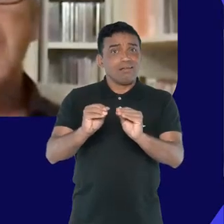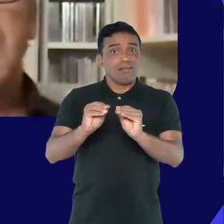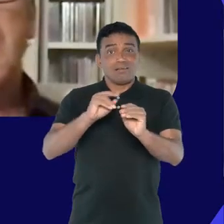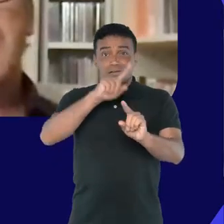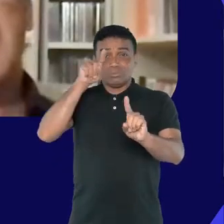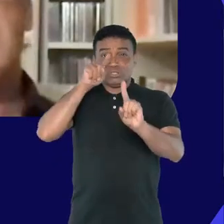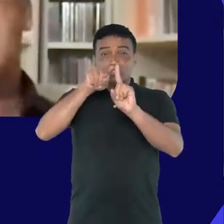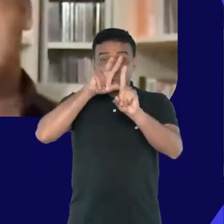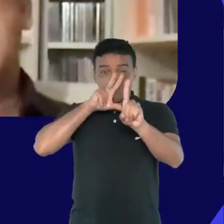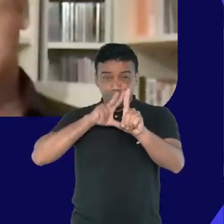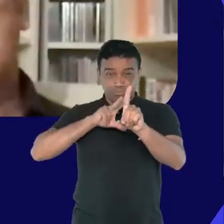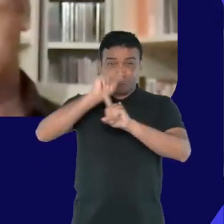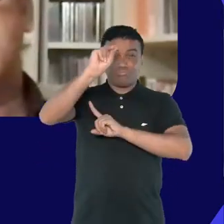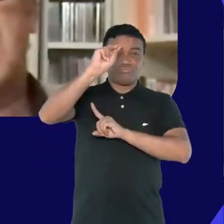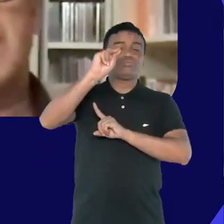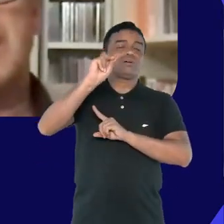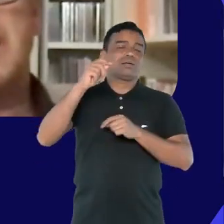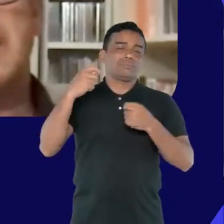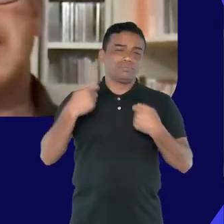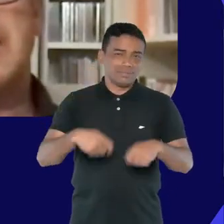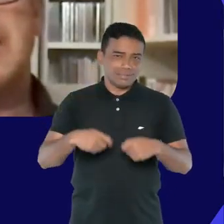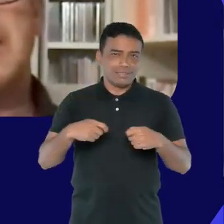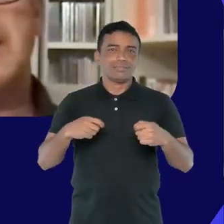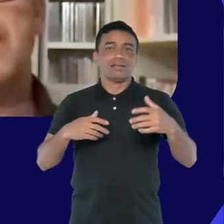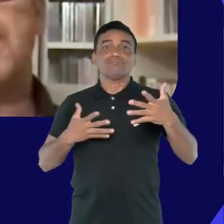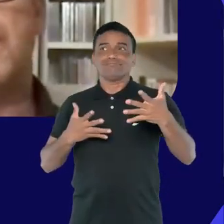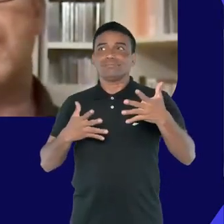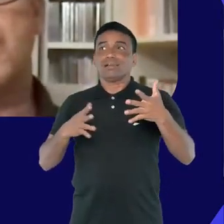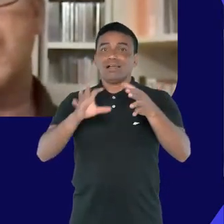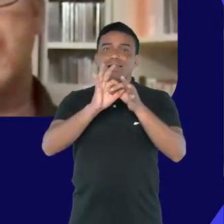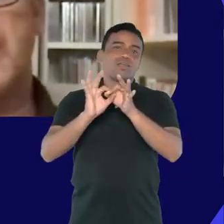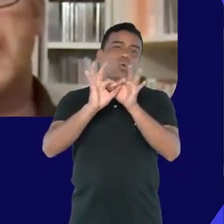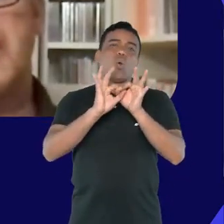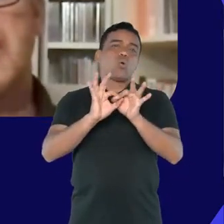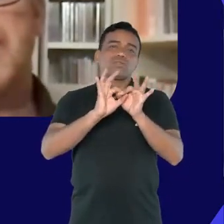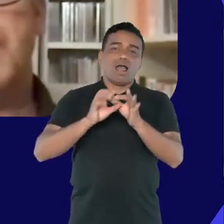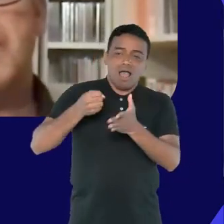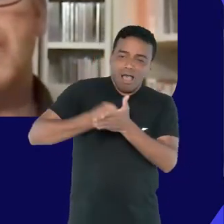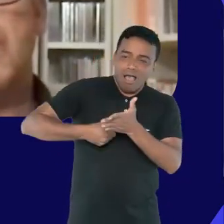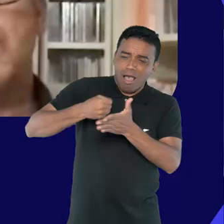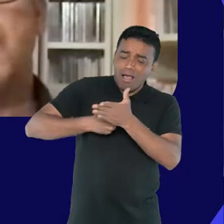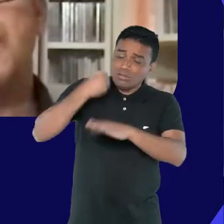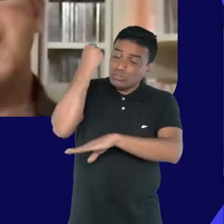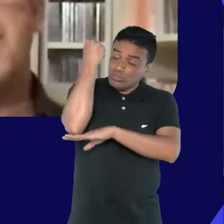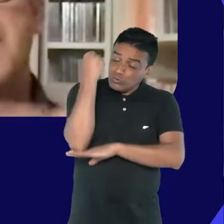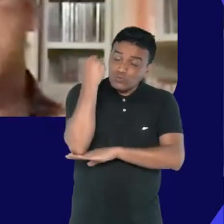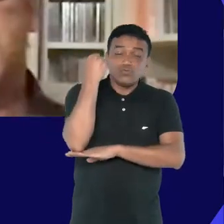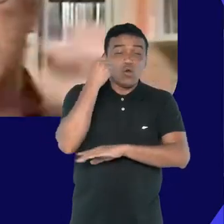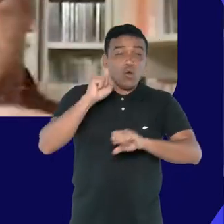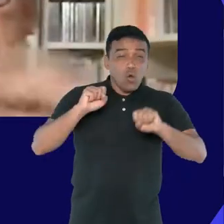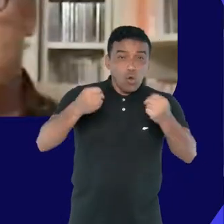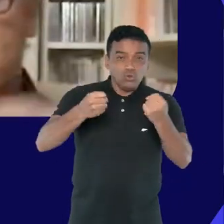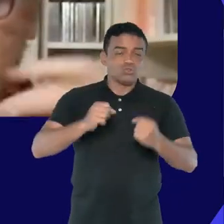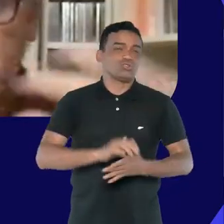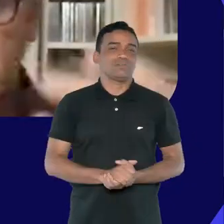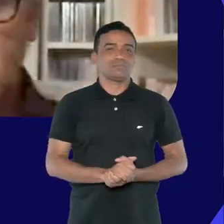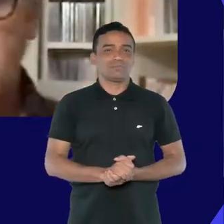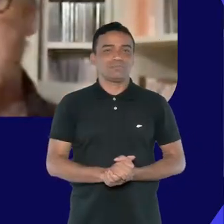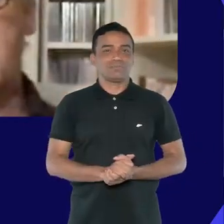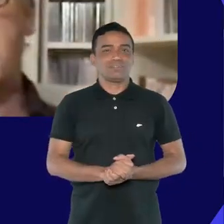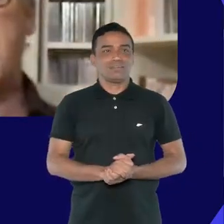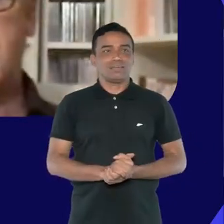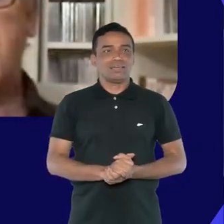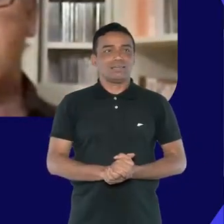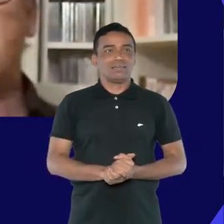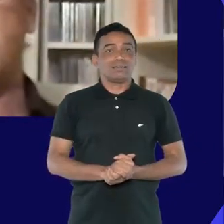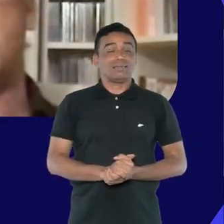ganhos, tem de atravessar esse esforço, não é? Porque o esforço é mesmo que o